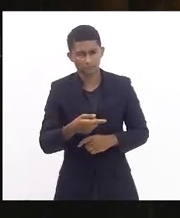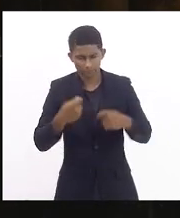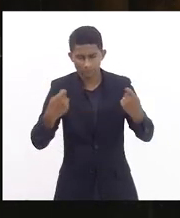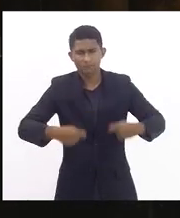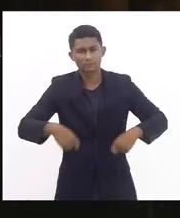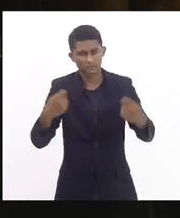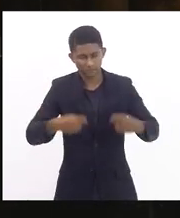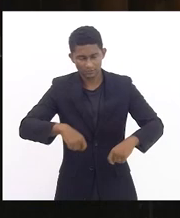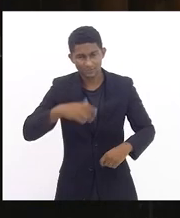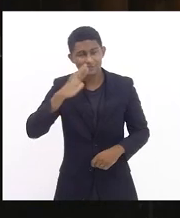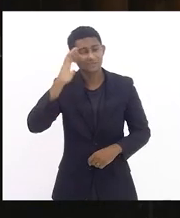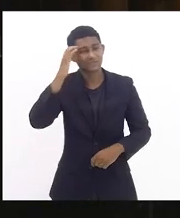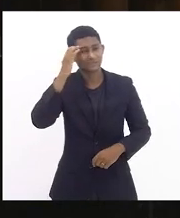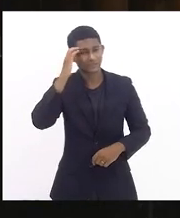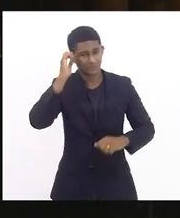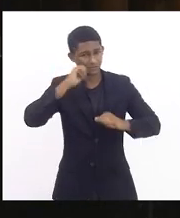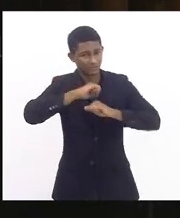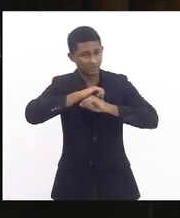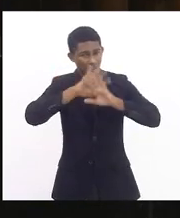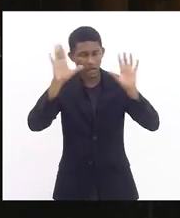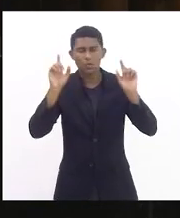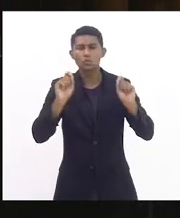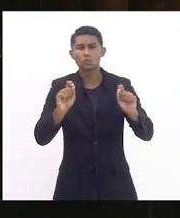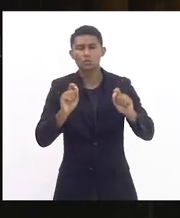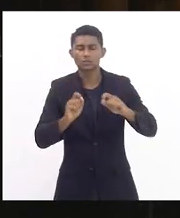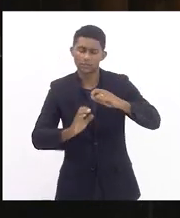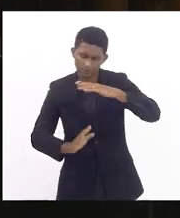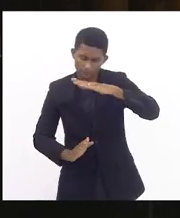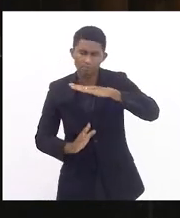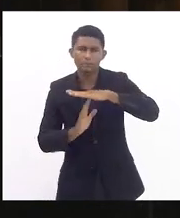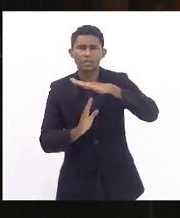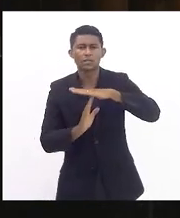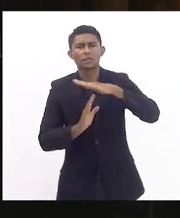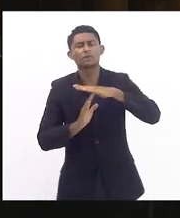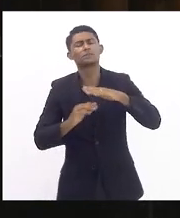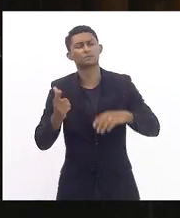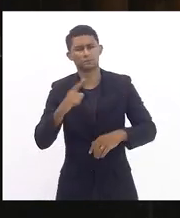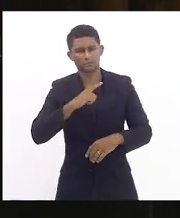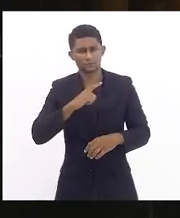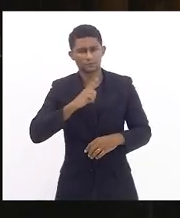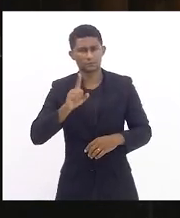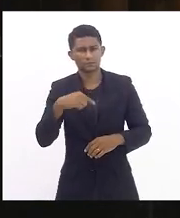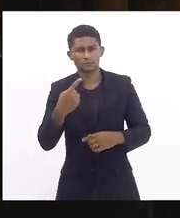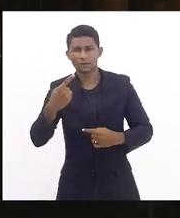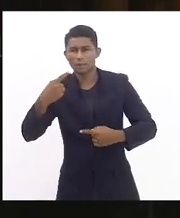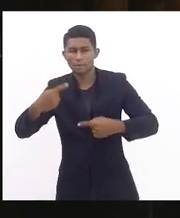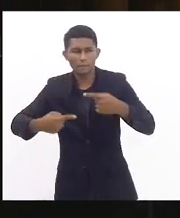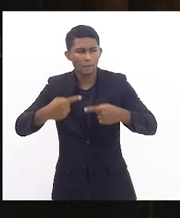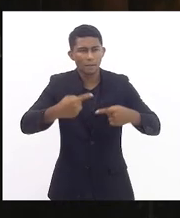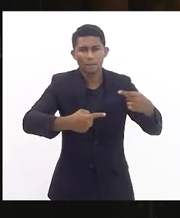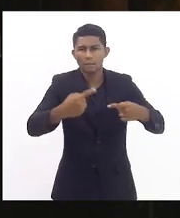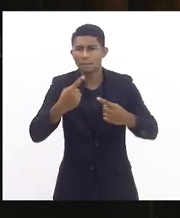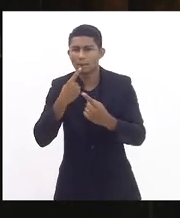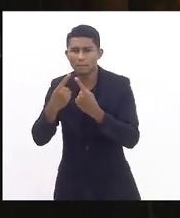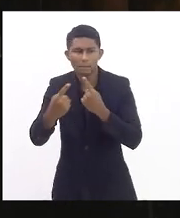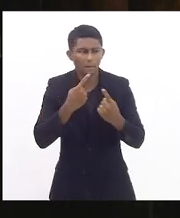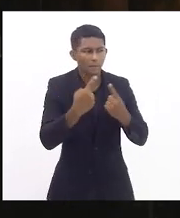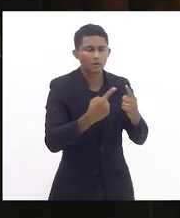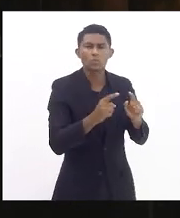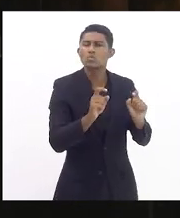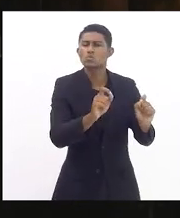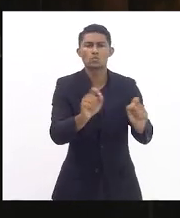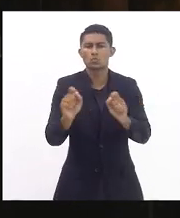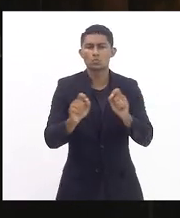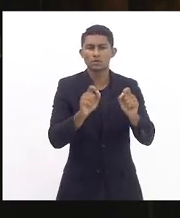e senhores, ou perceber que tudo tem um limite. Nós discutimos e temos discutindo muito a questão da